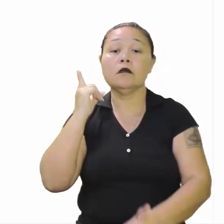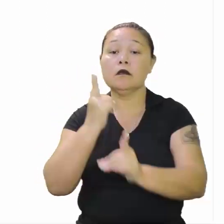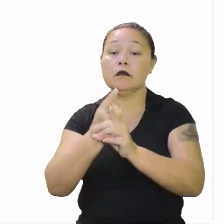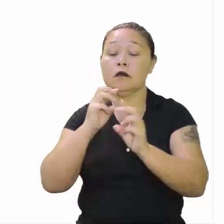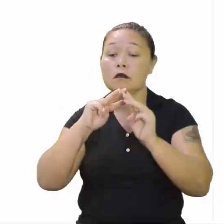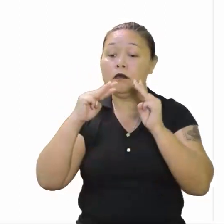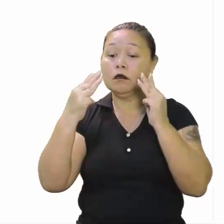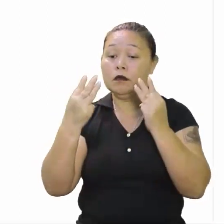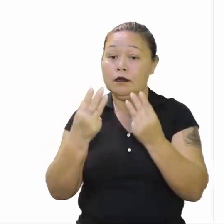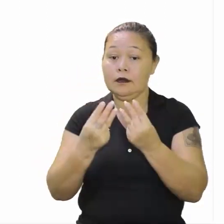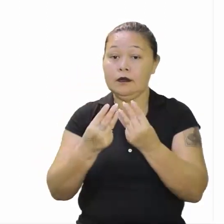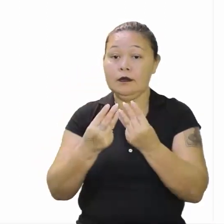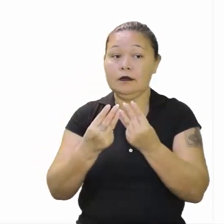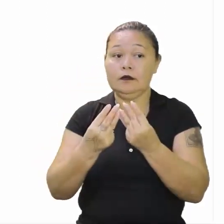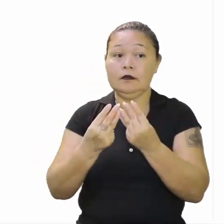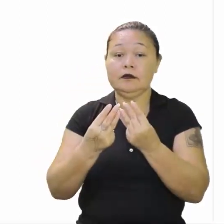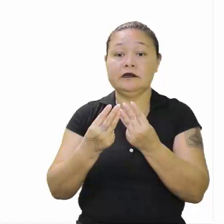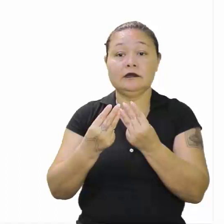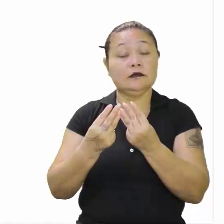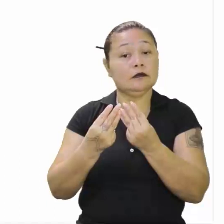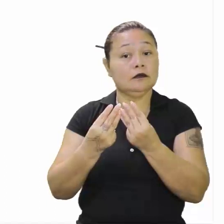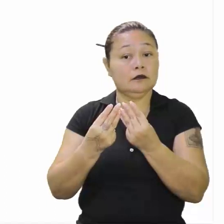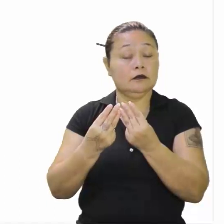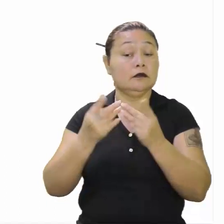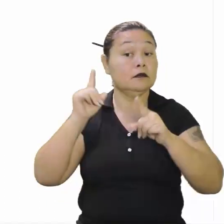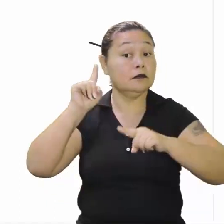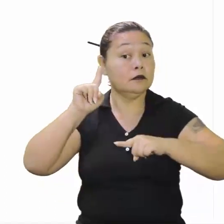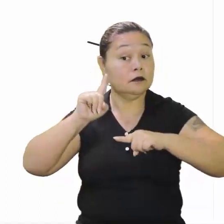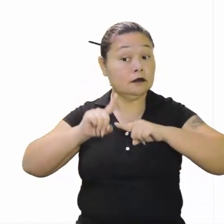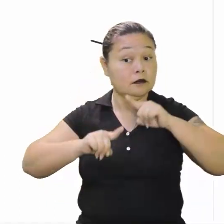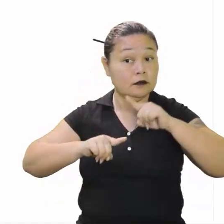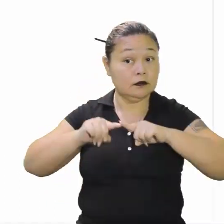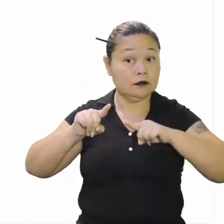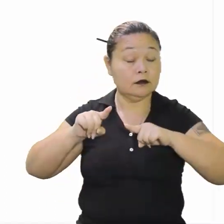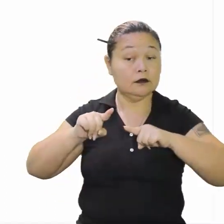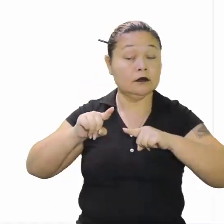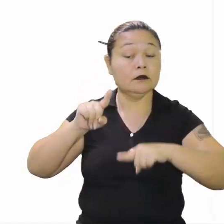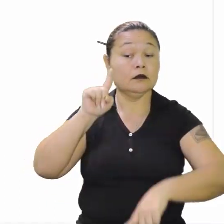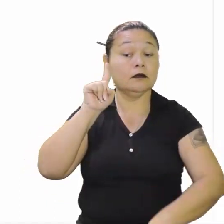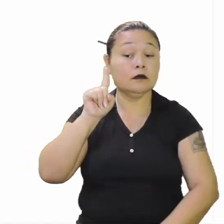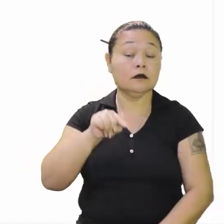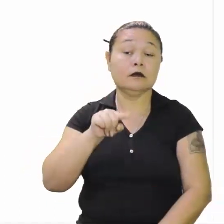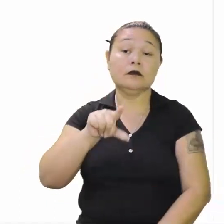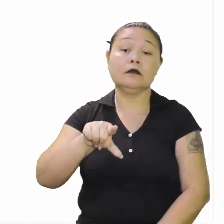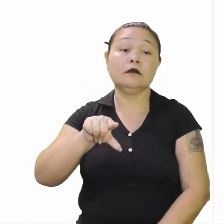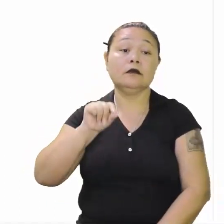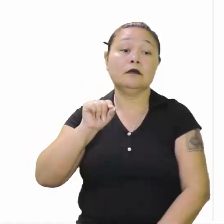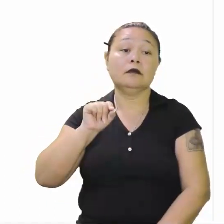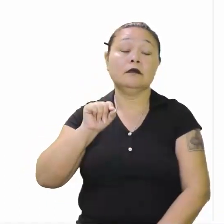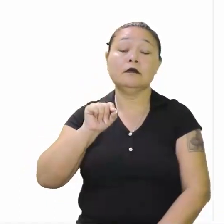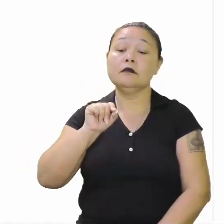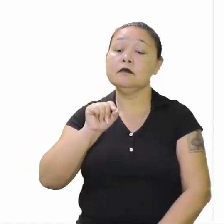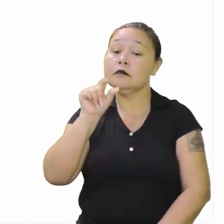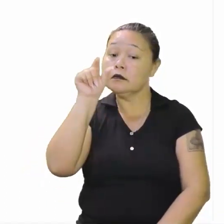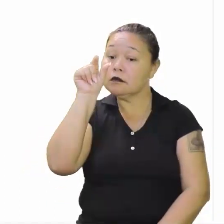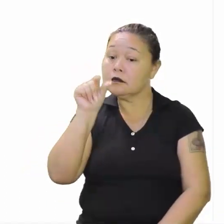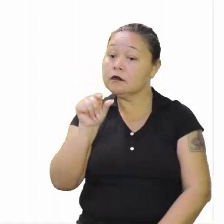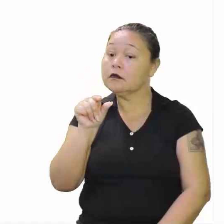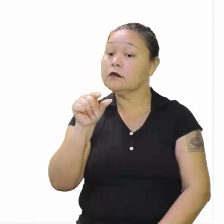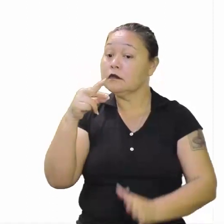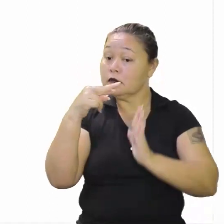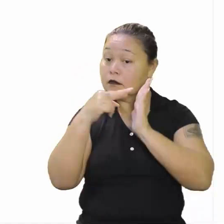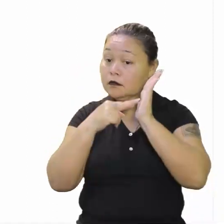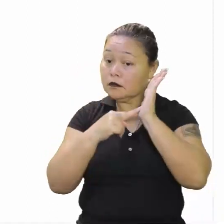determinar a massa de objetos é a escolha de um